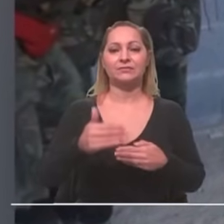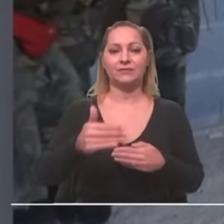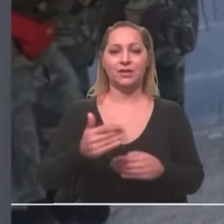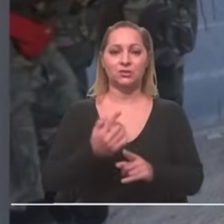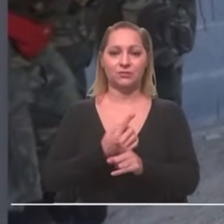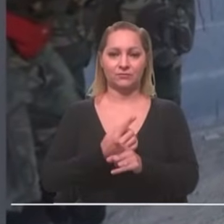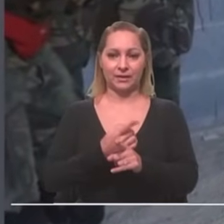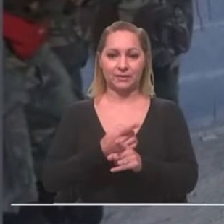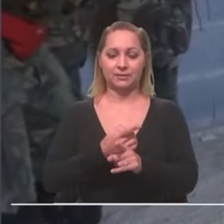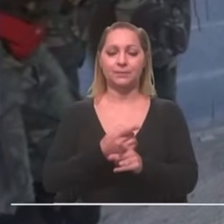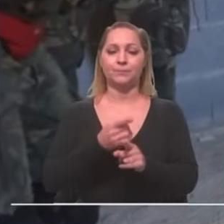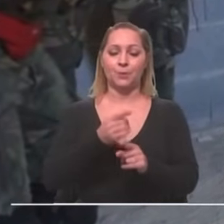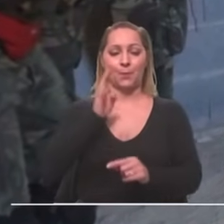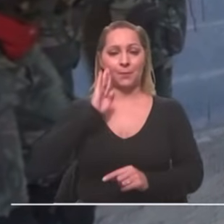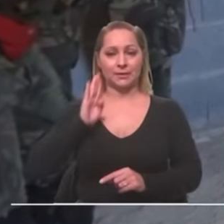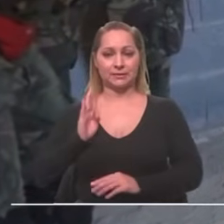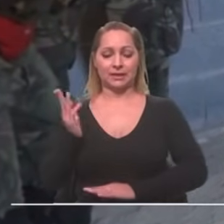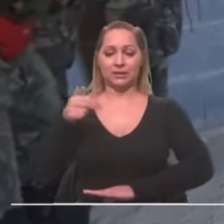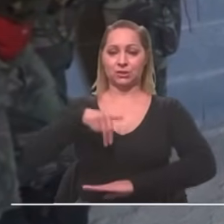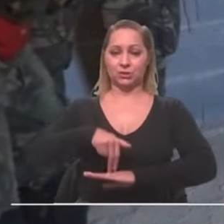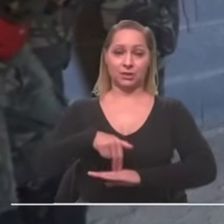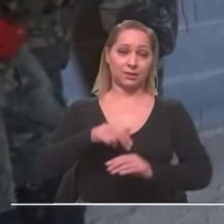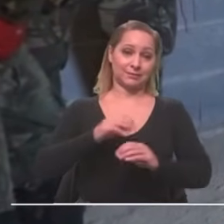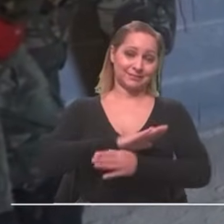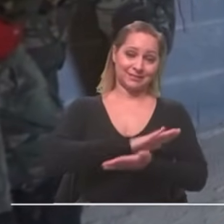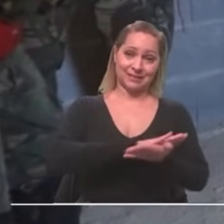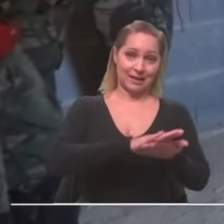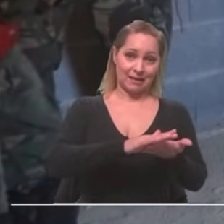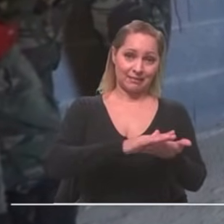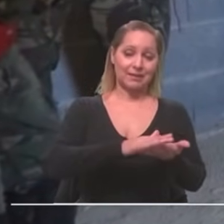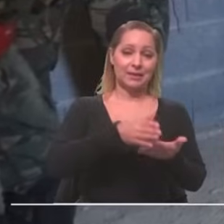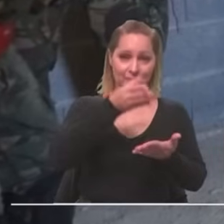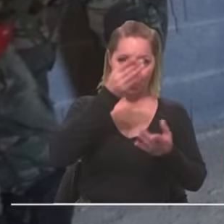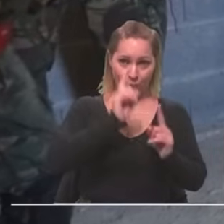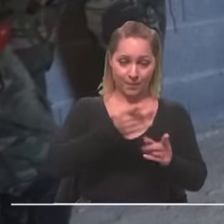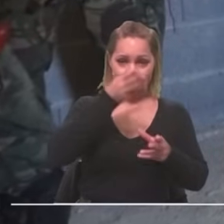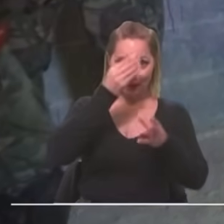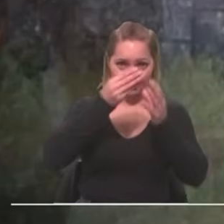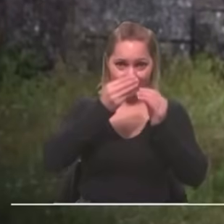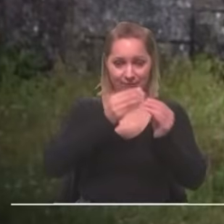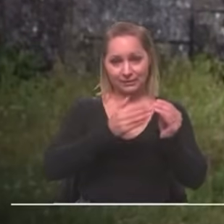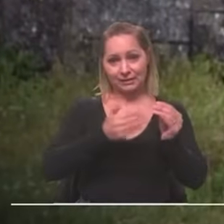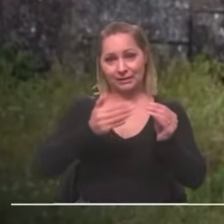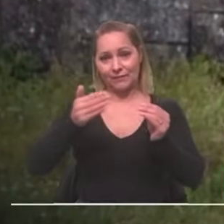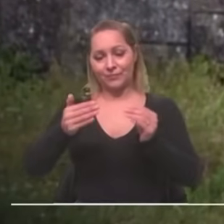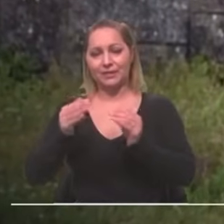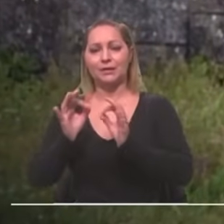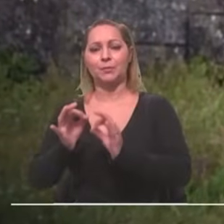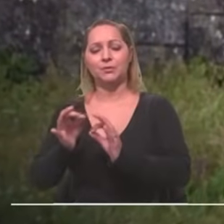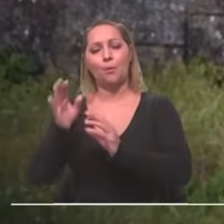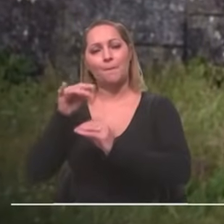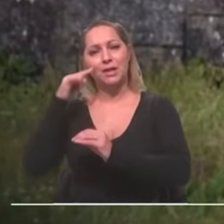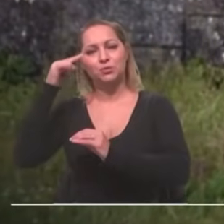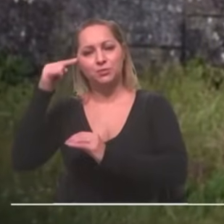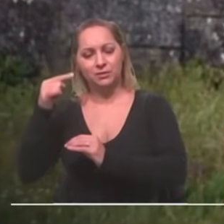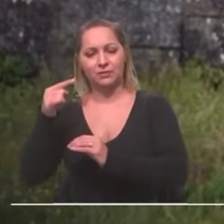deste treino. Desde o militar que chega, vindo do zero para ser recruta, até um aprontamento mais específico. Competições